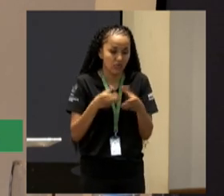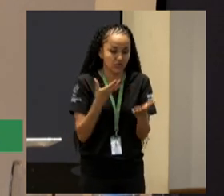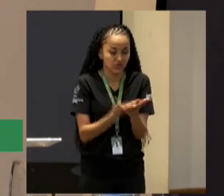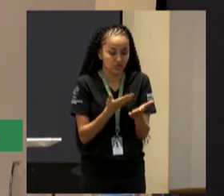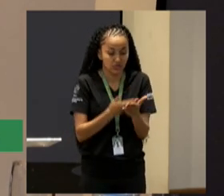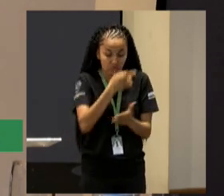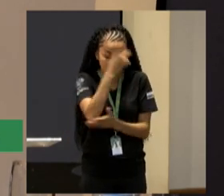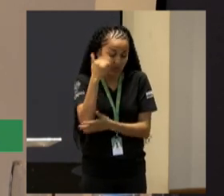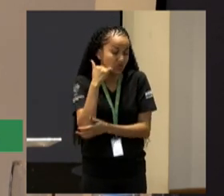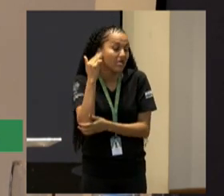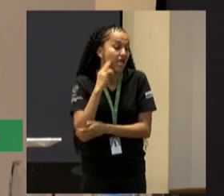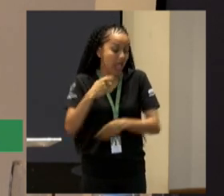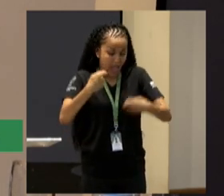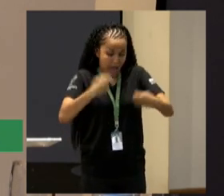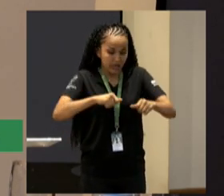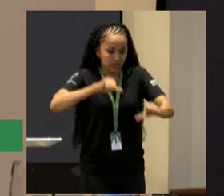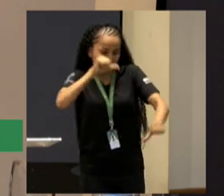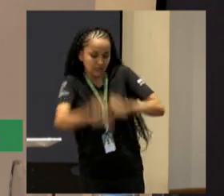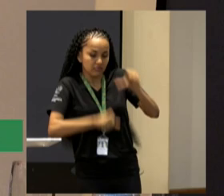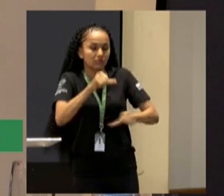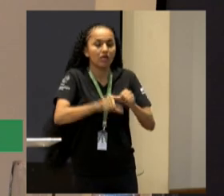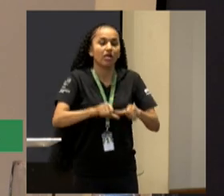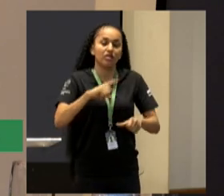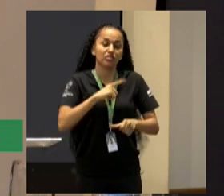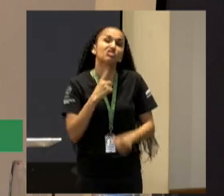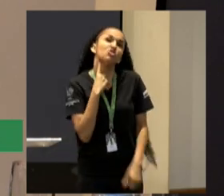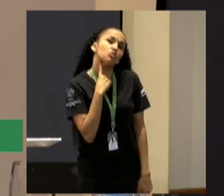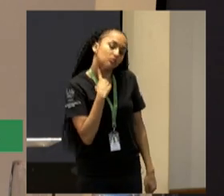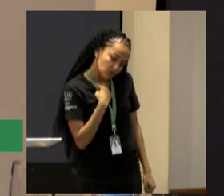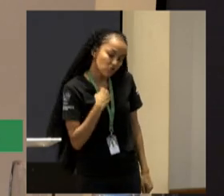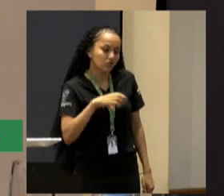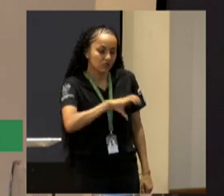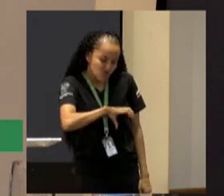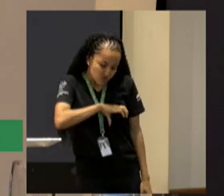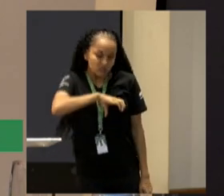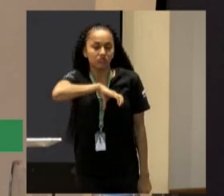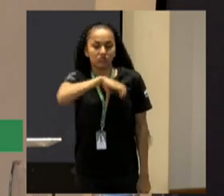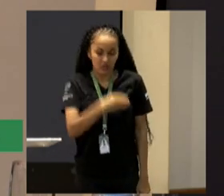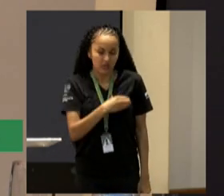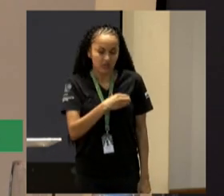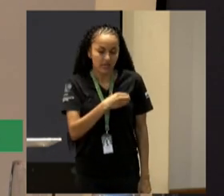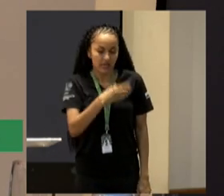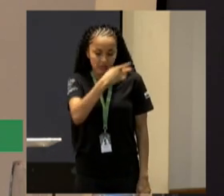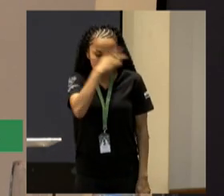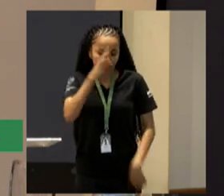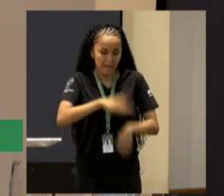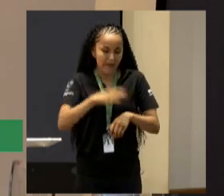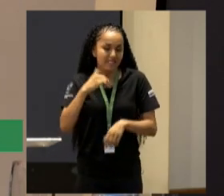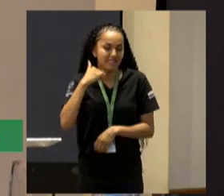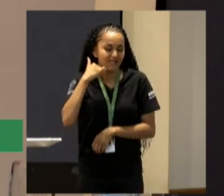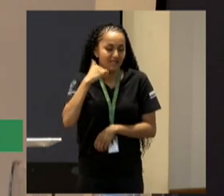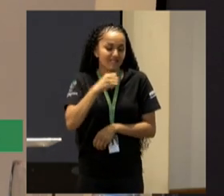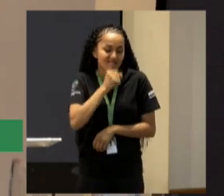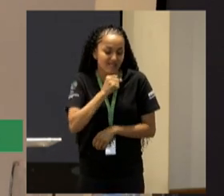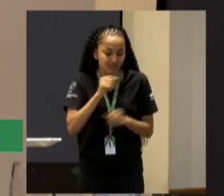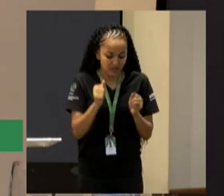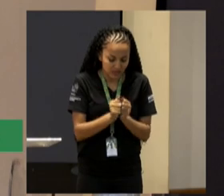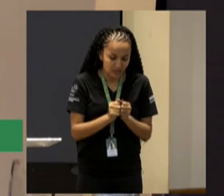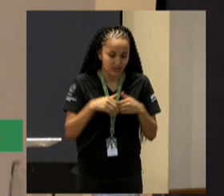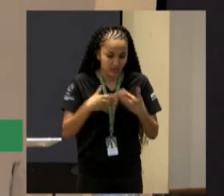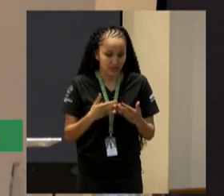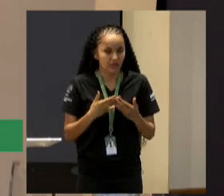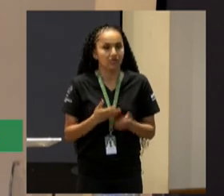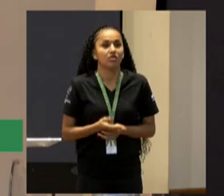Negros. Era preciso revolucionar, e eles tinham vontade, coragem e seus mais velhos. Em